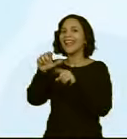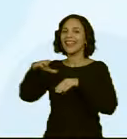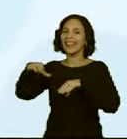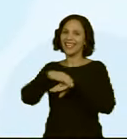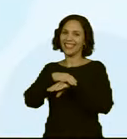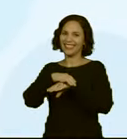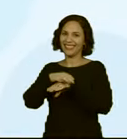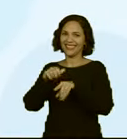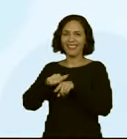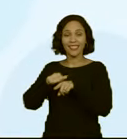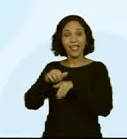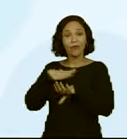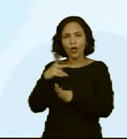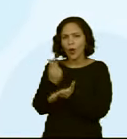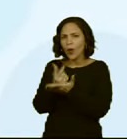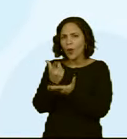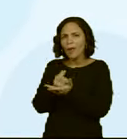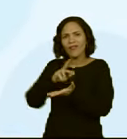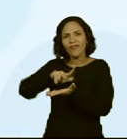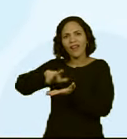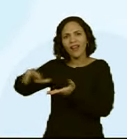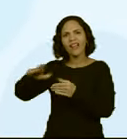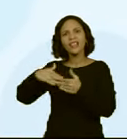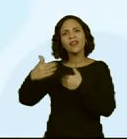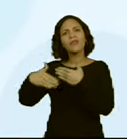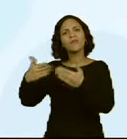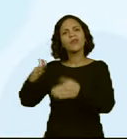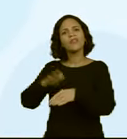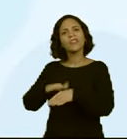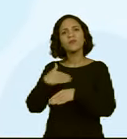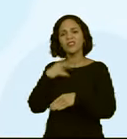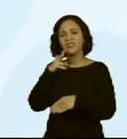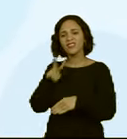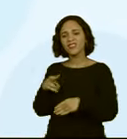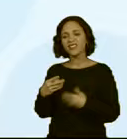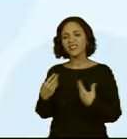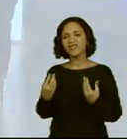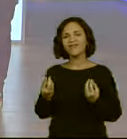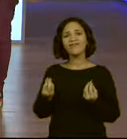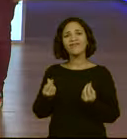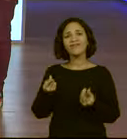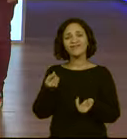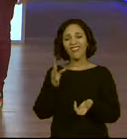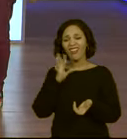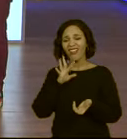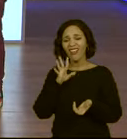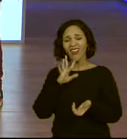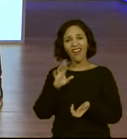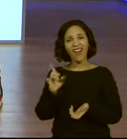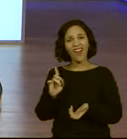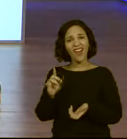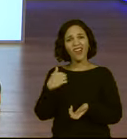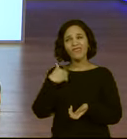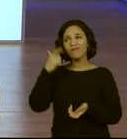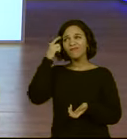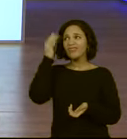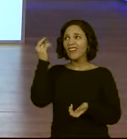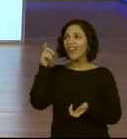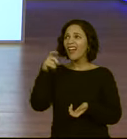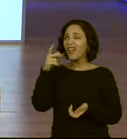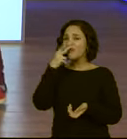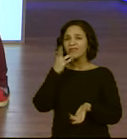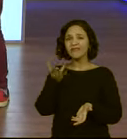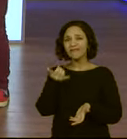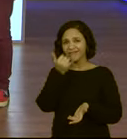questão do tênis já comprei muito tênis e depois de um certo tempo a gente olha fala assim ele não é tão legal quando eu pensei que ele seria